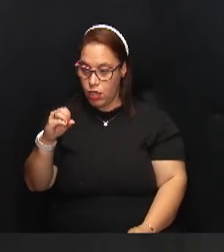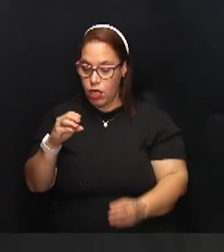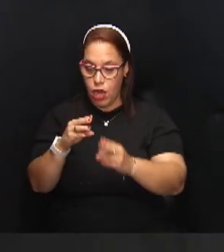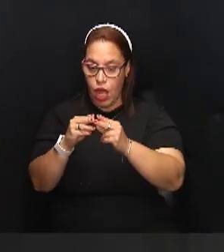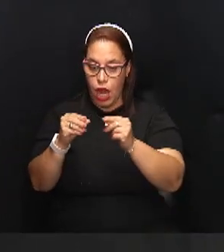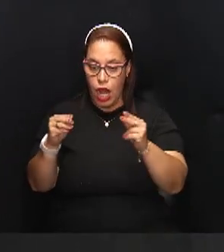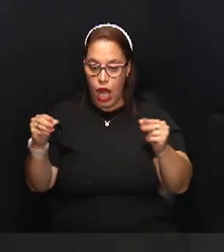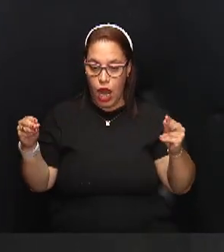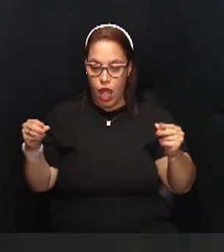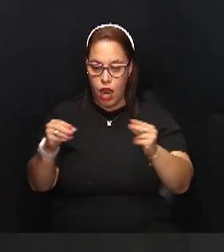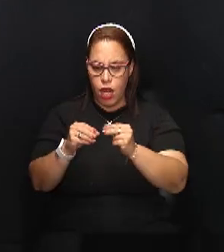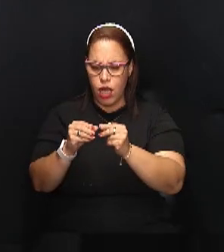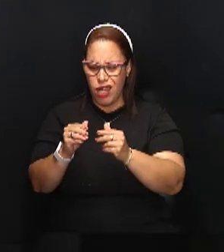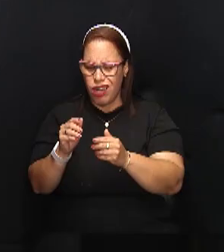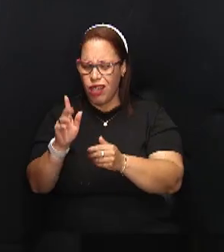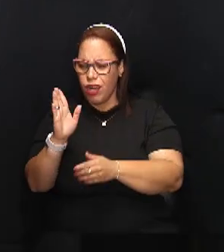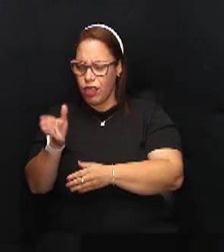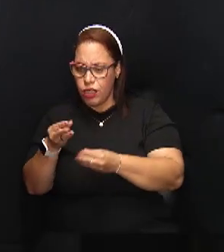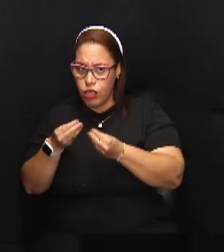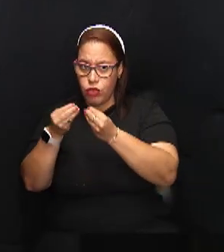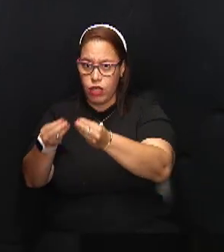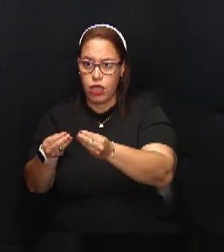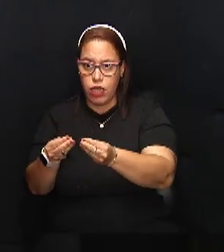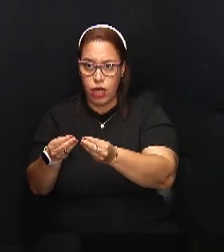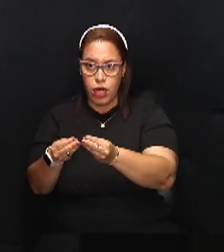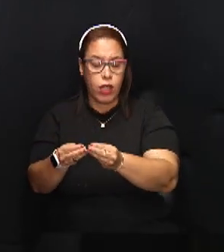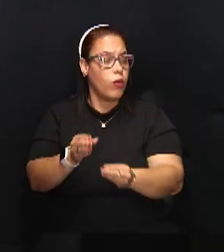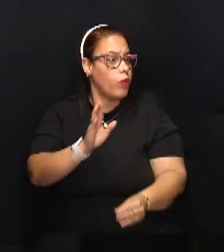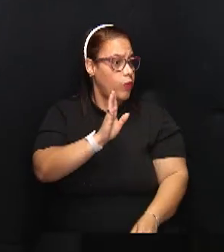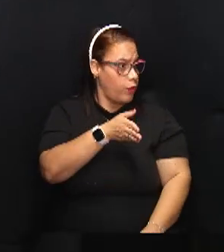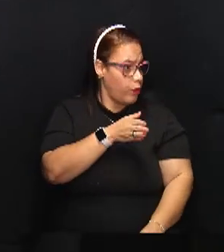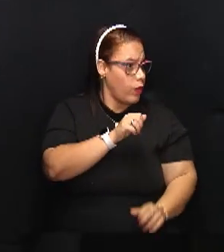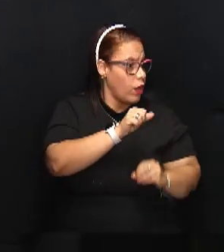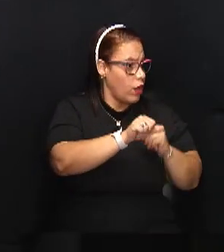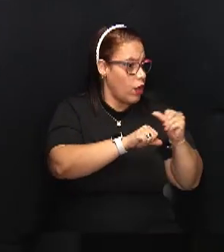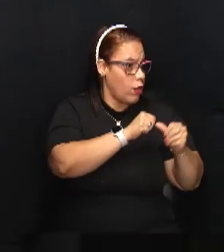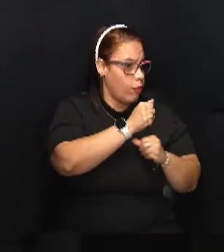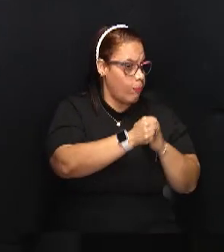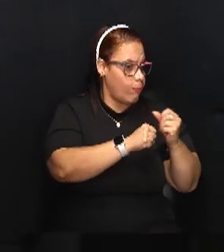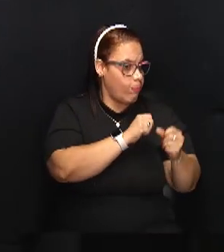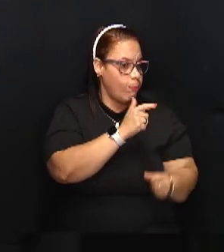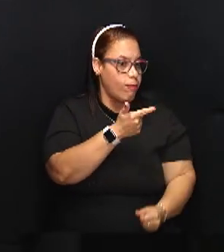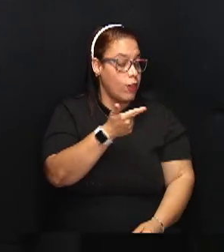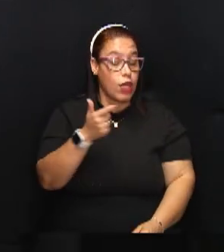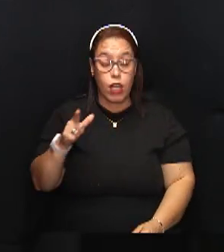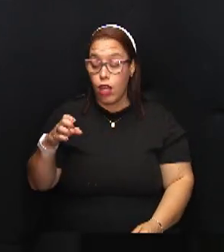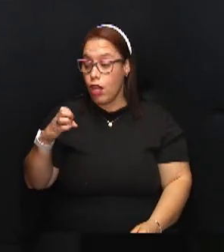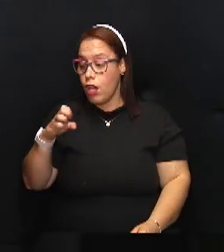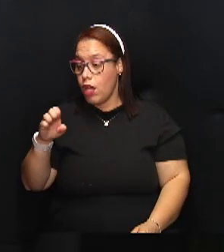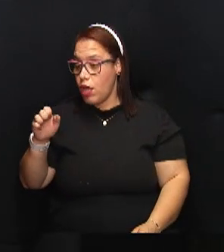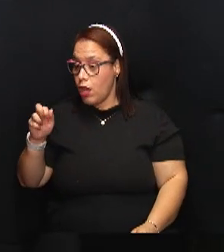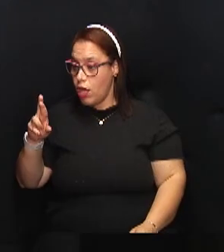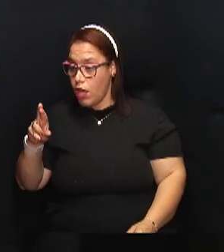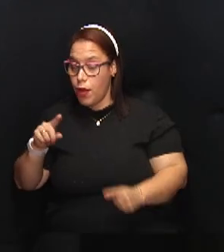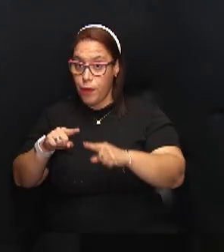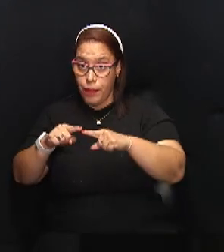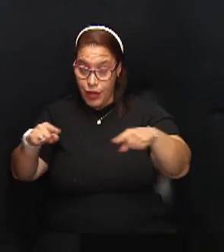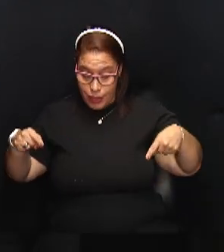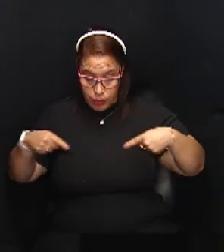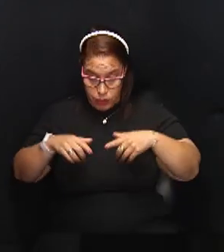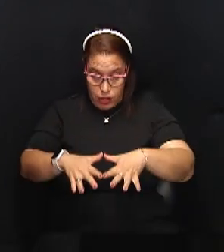areia. Ele já foi entregue? Já foi entregue. Depois da reforma? Não teve a reforma do CEAR, mas a